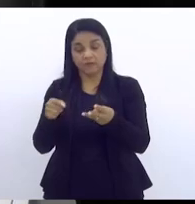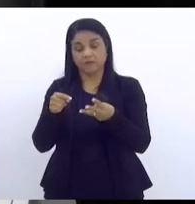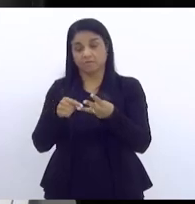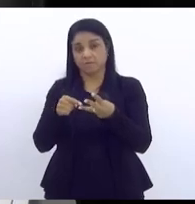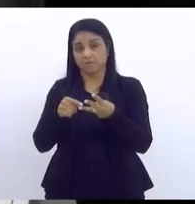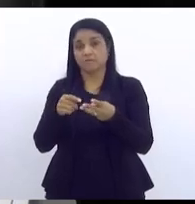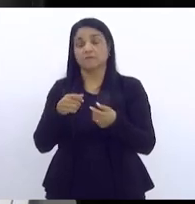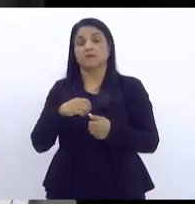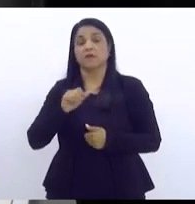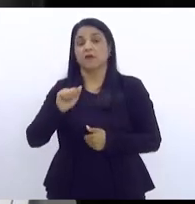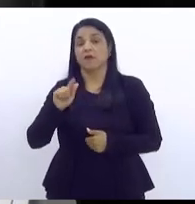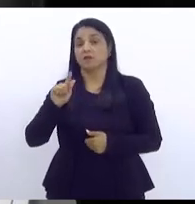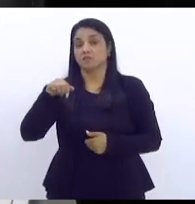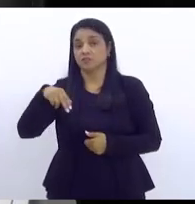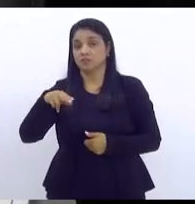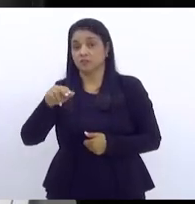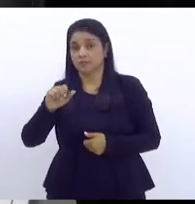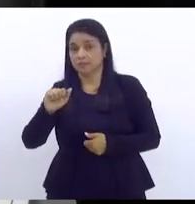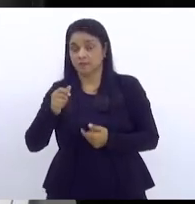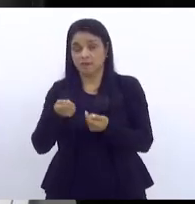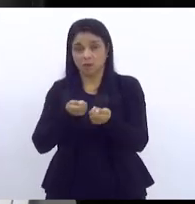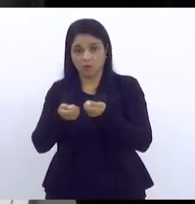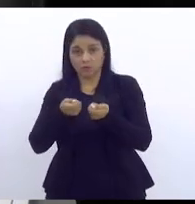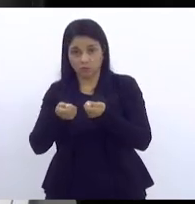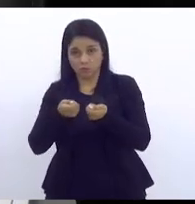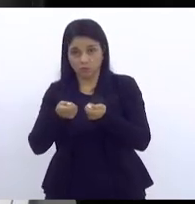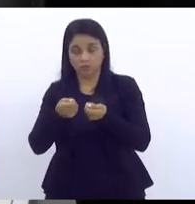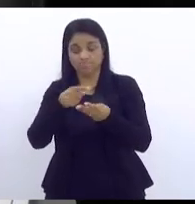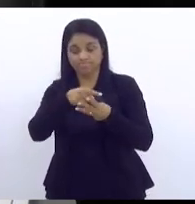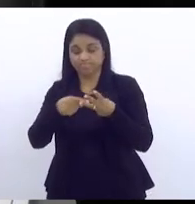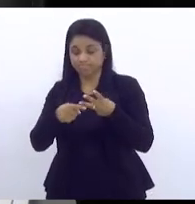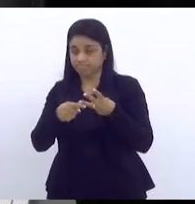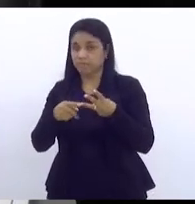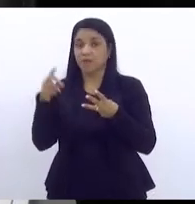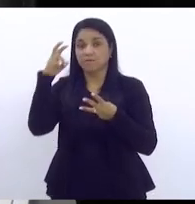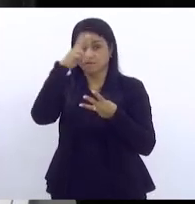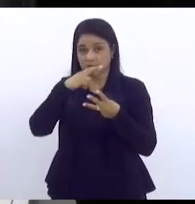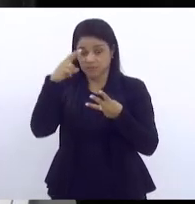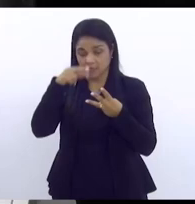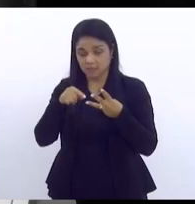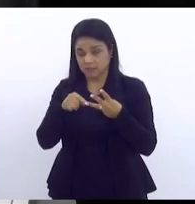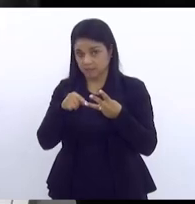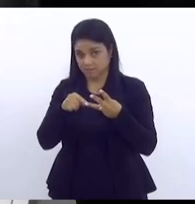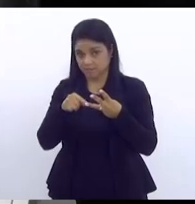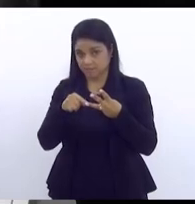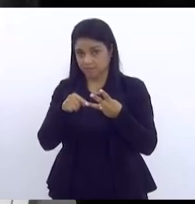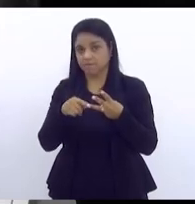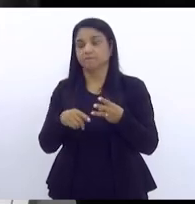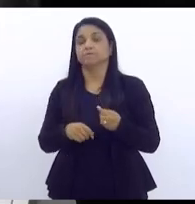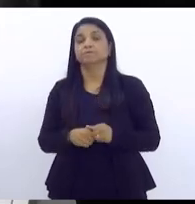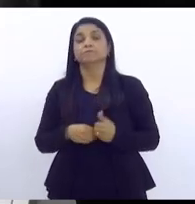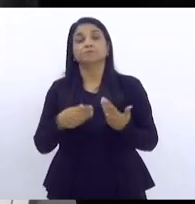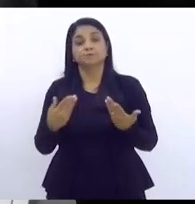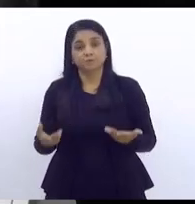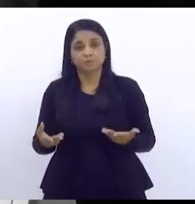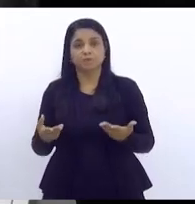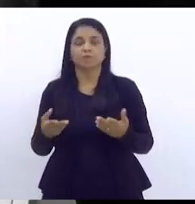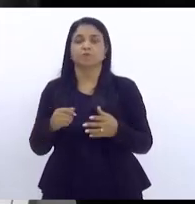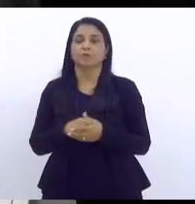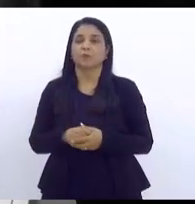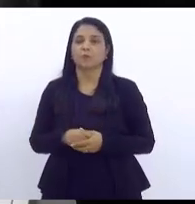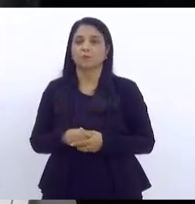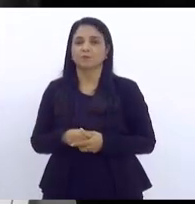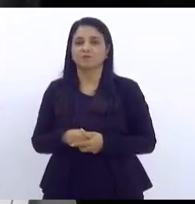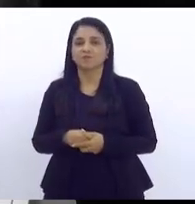interveniente nesse processo Para justamente fazer a fiscalização né Eh então isso tá